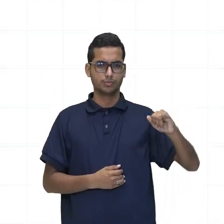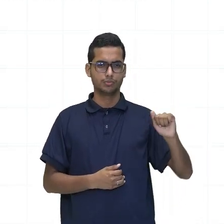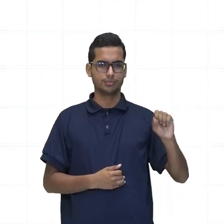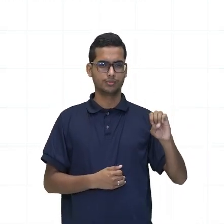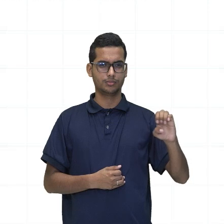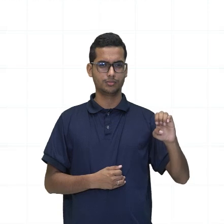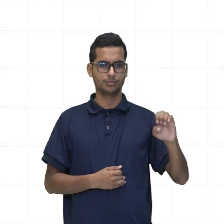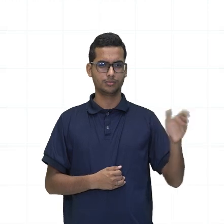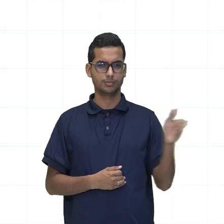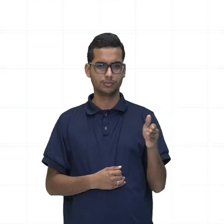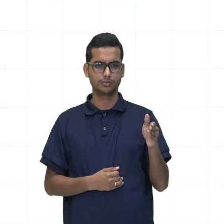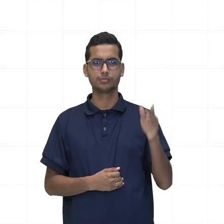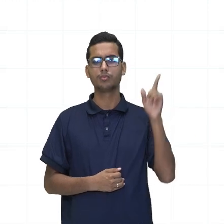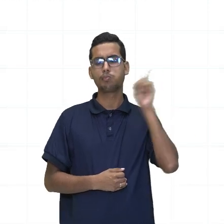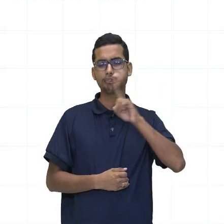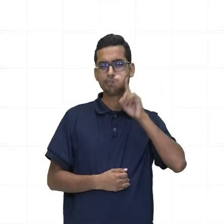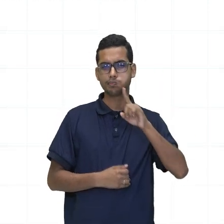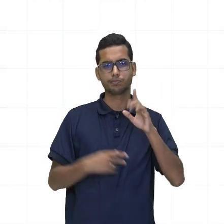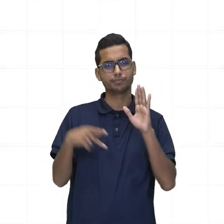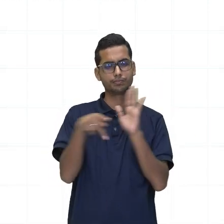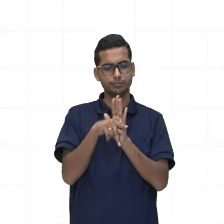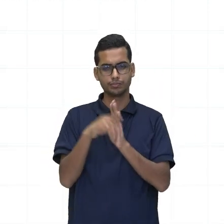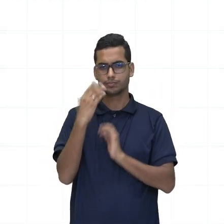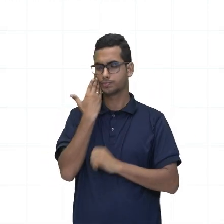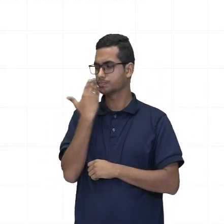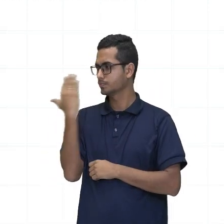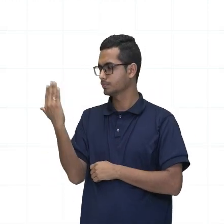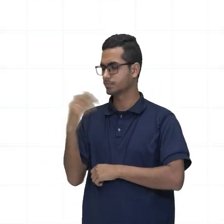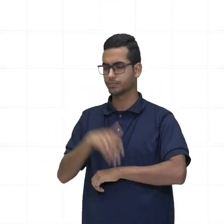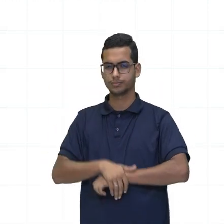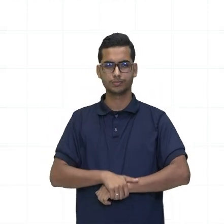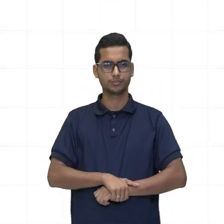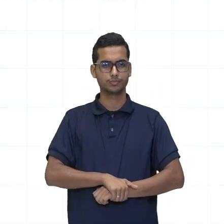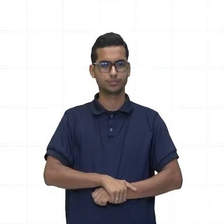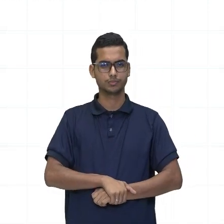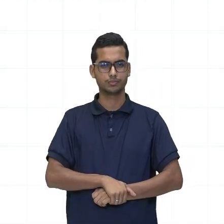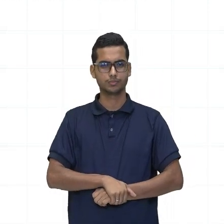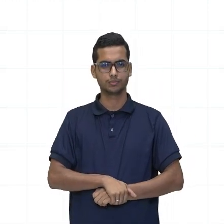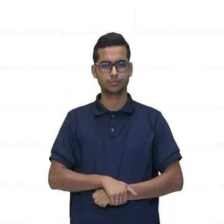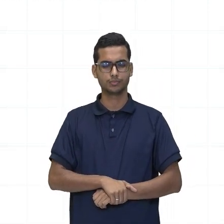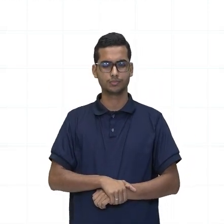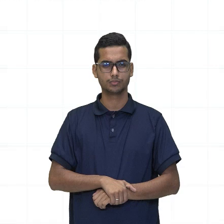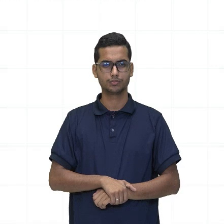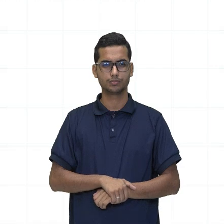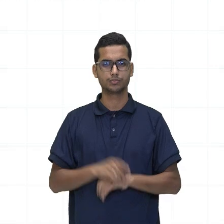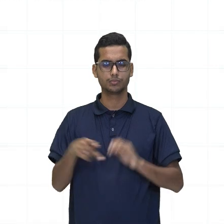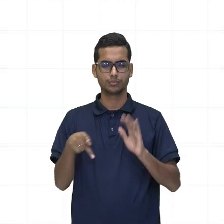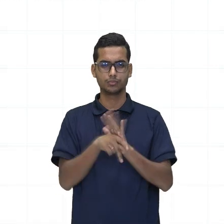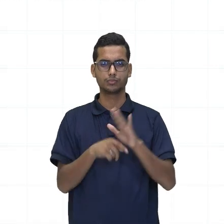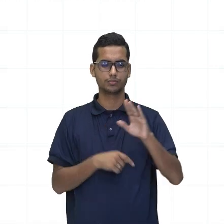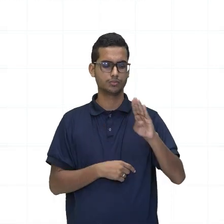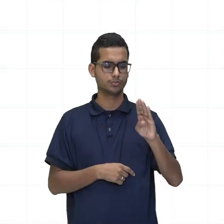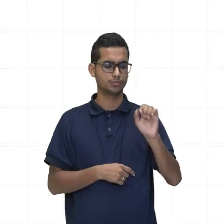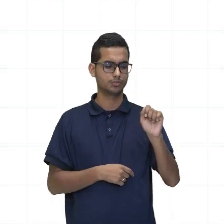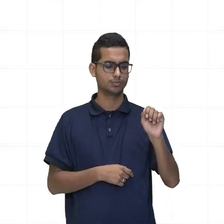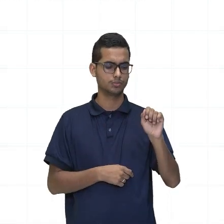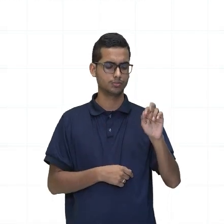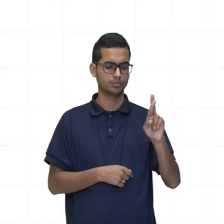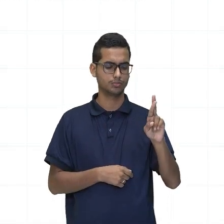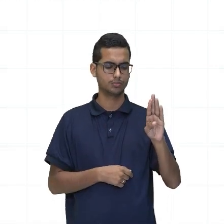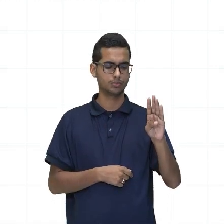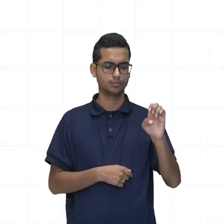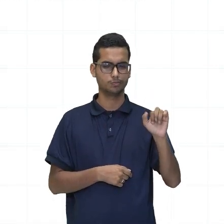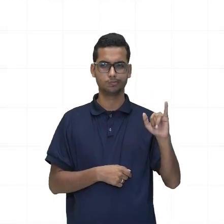tipo protozoário, mas ele vai ser transmitido pelo barbeiro, que é aquele inseto que vai permanecer